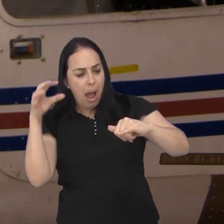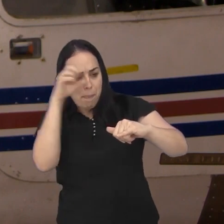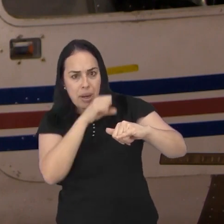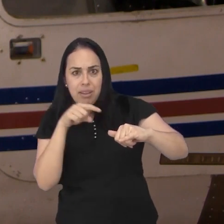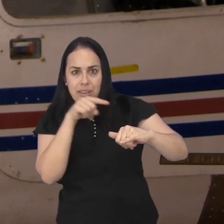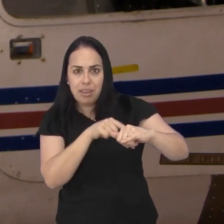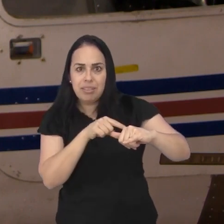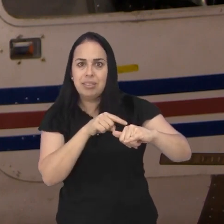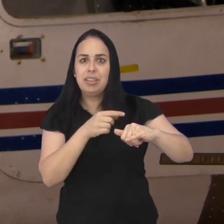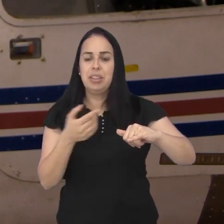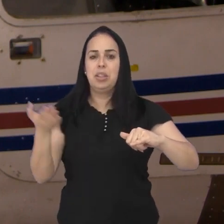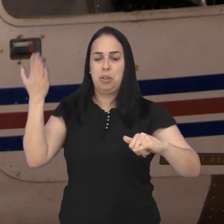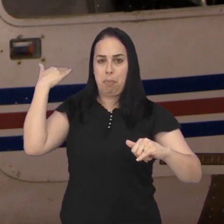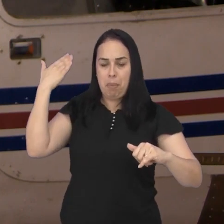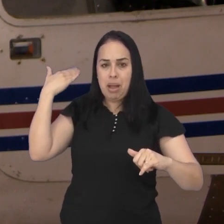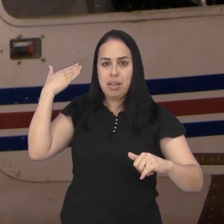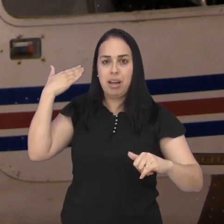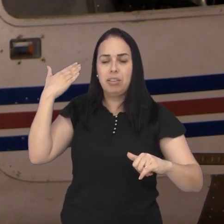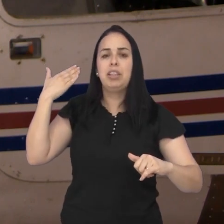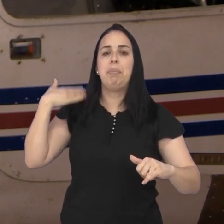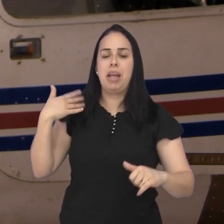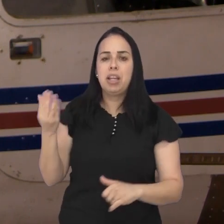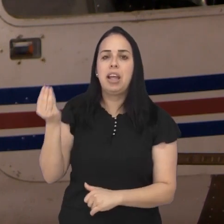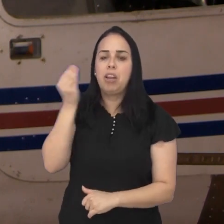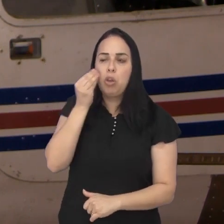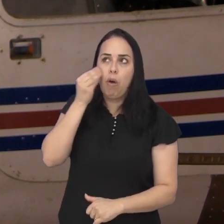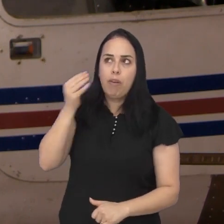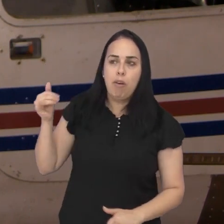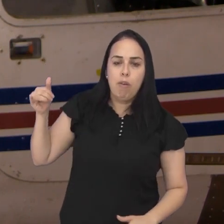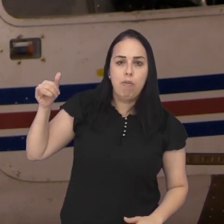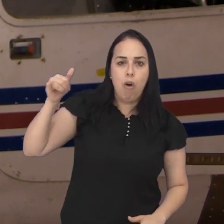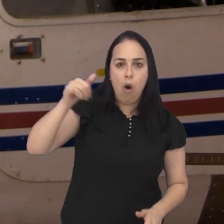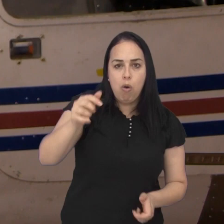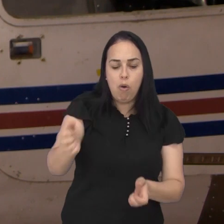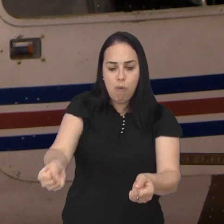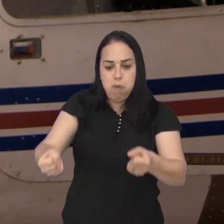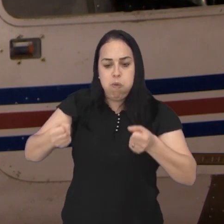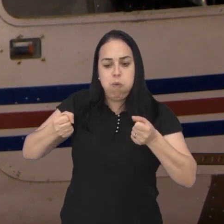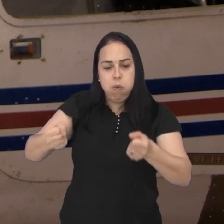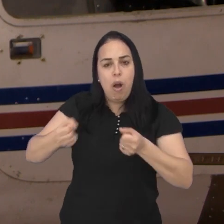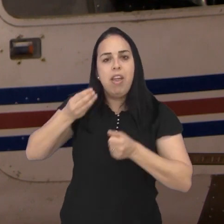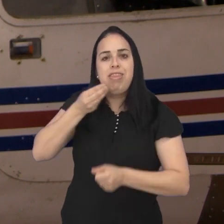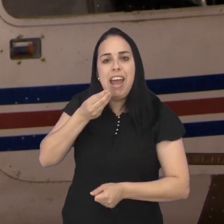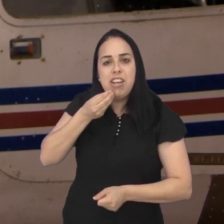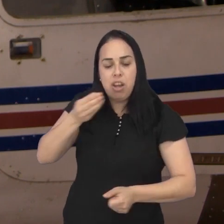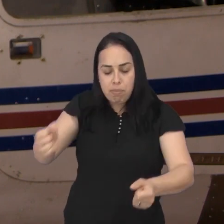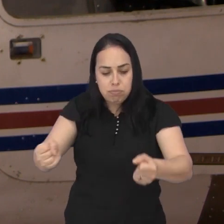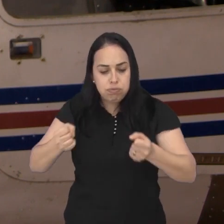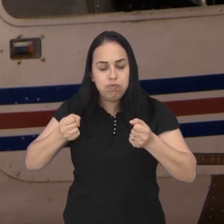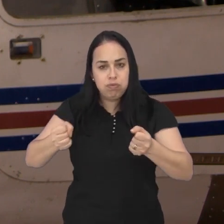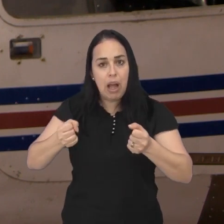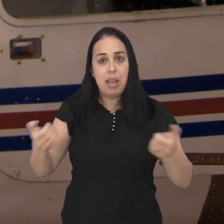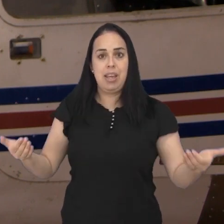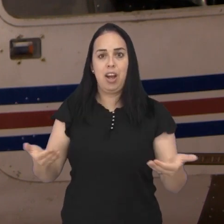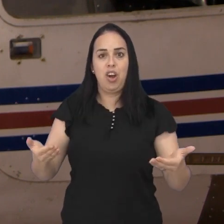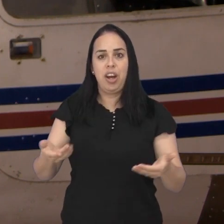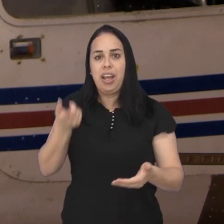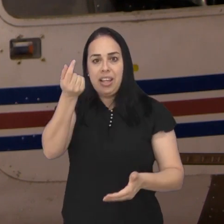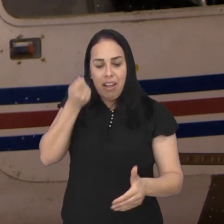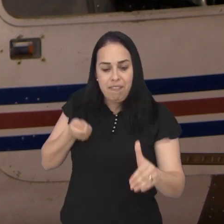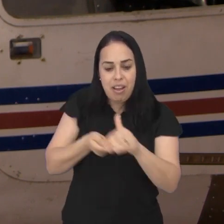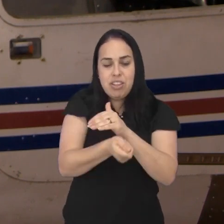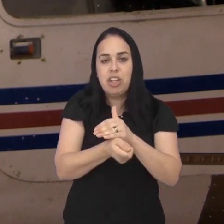sendo inaugurado. Recentemente foi um laboratório também de voo também aqui, simulação de voo, enfim, investindo